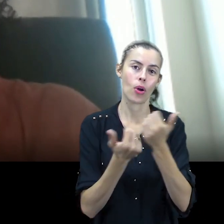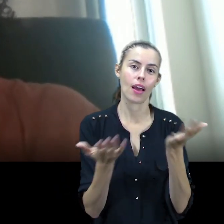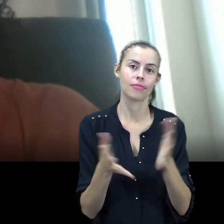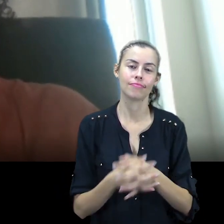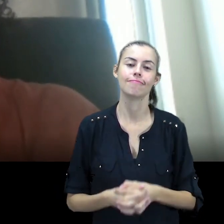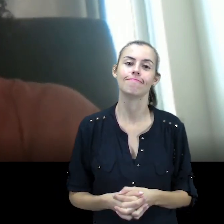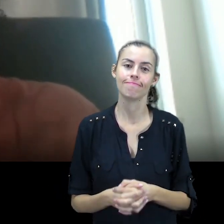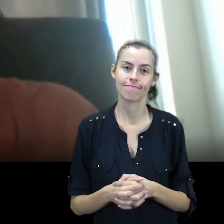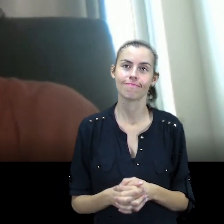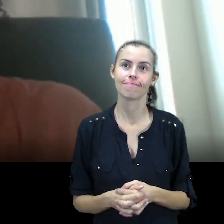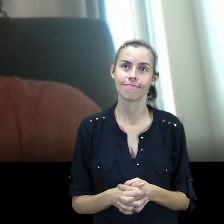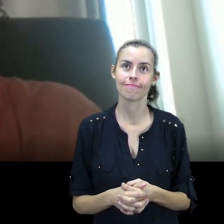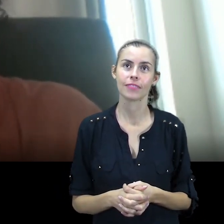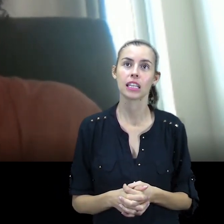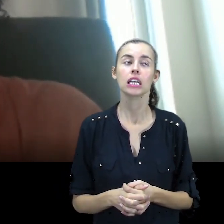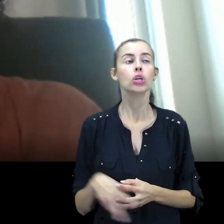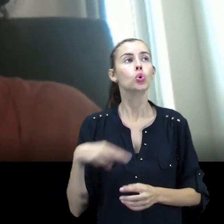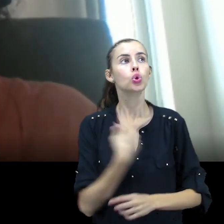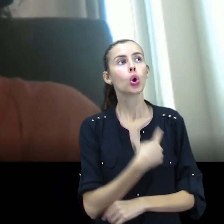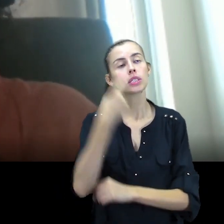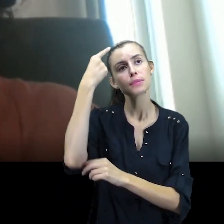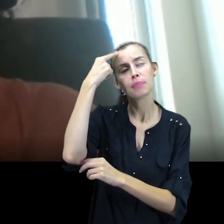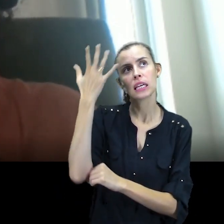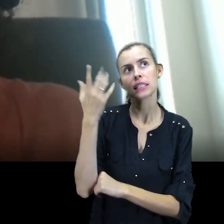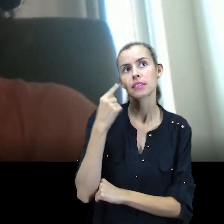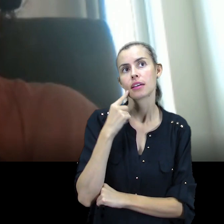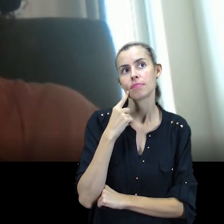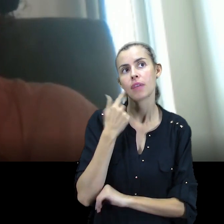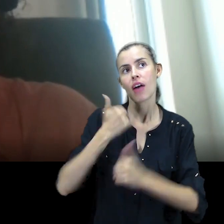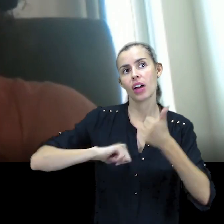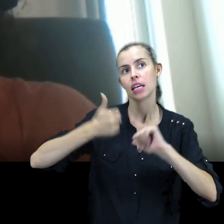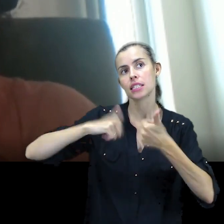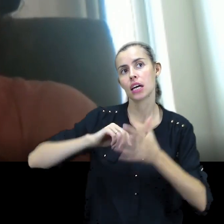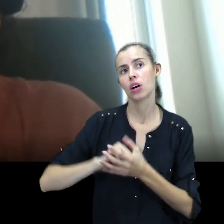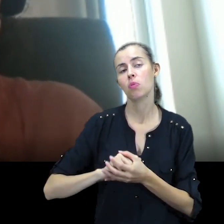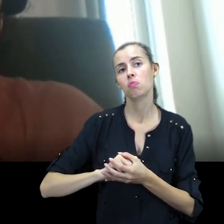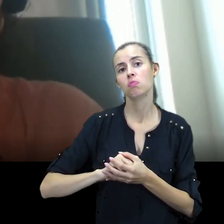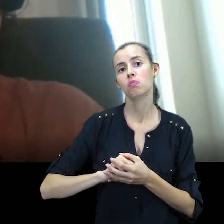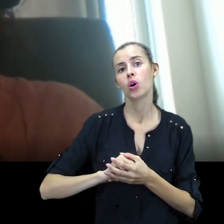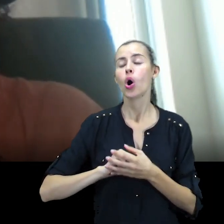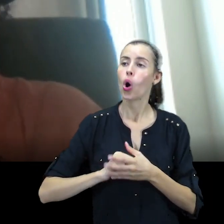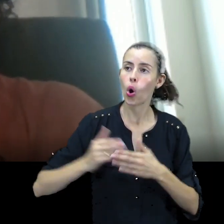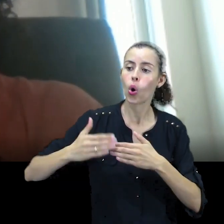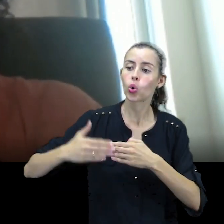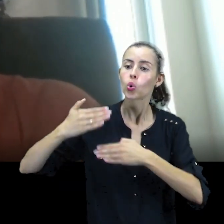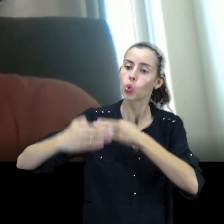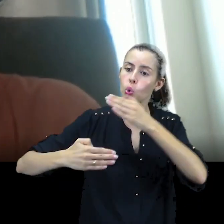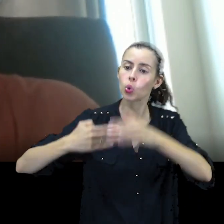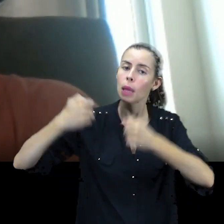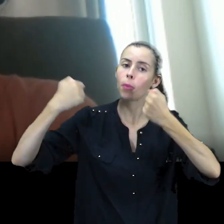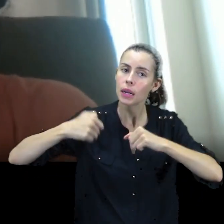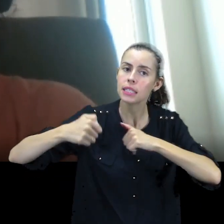tempo, serem revistas, rediscutidas. Mas, nesse momento, a gente está trabalhando para garantir que todos os